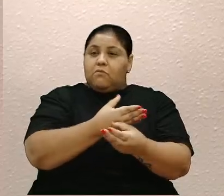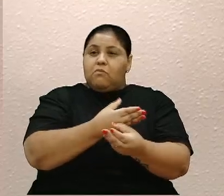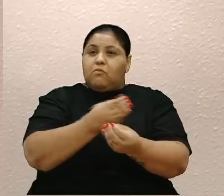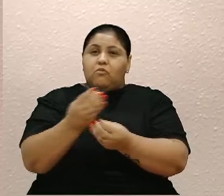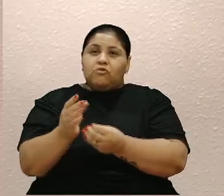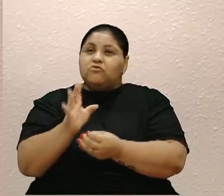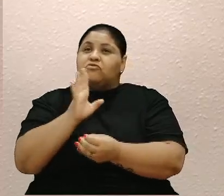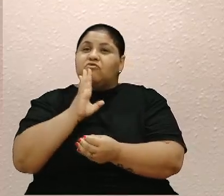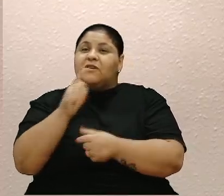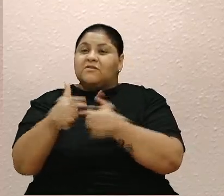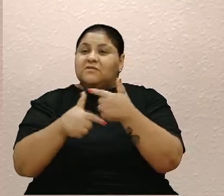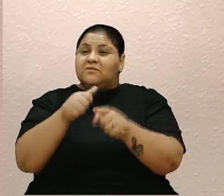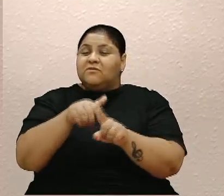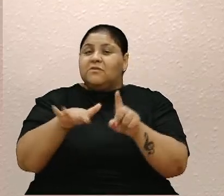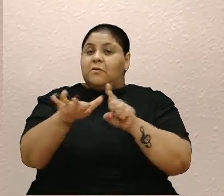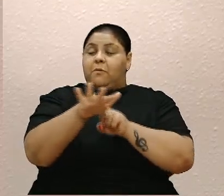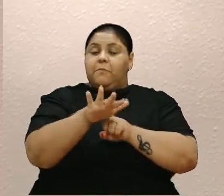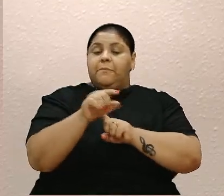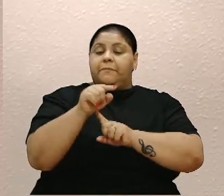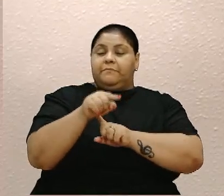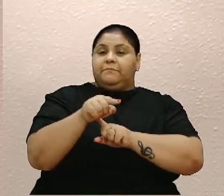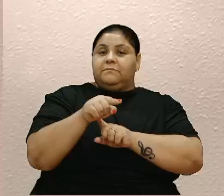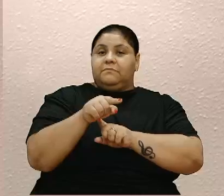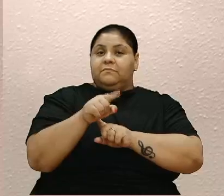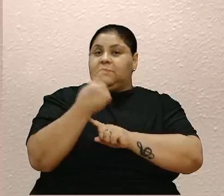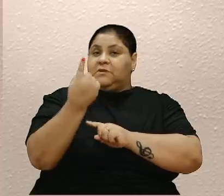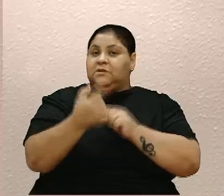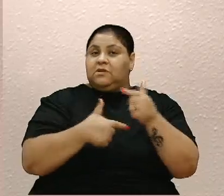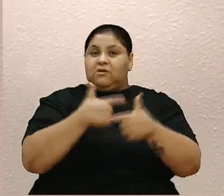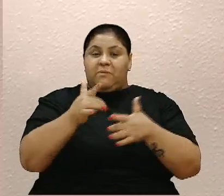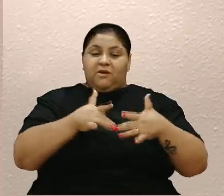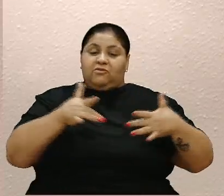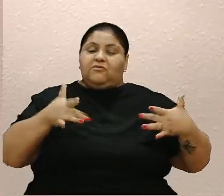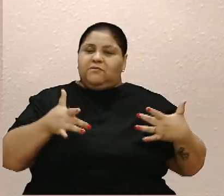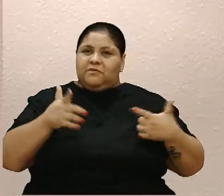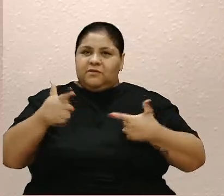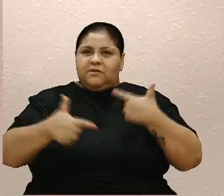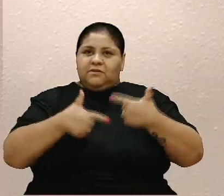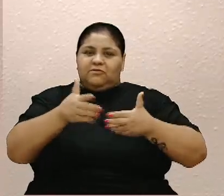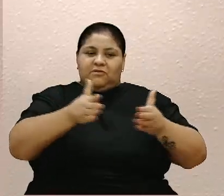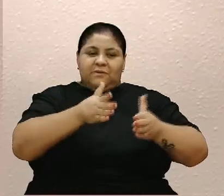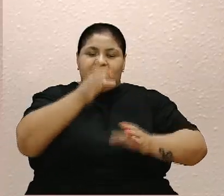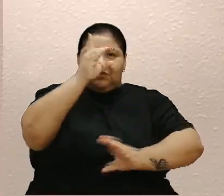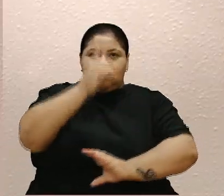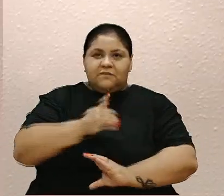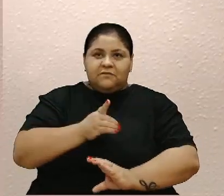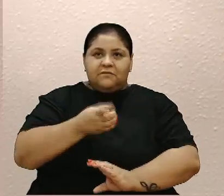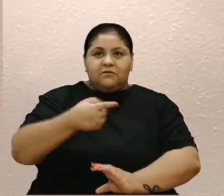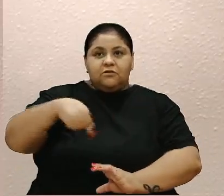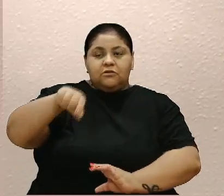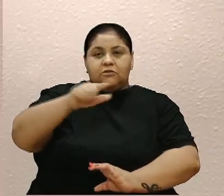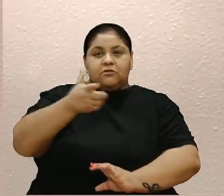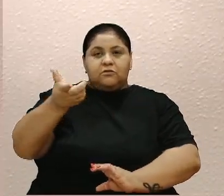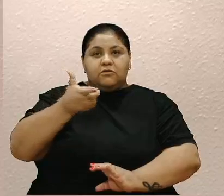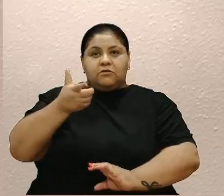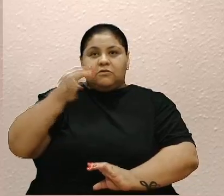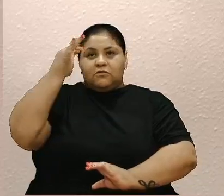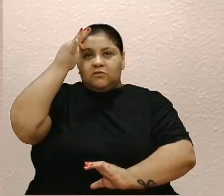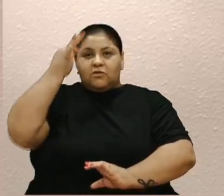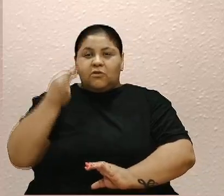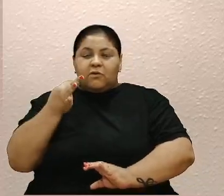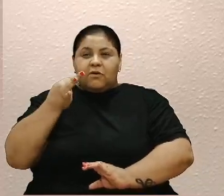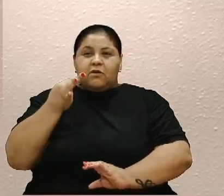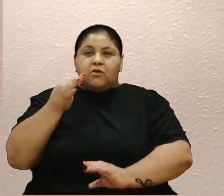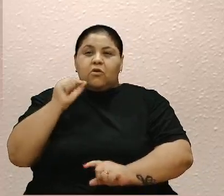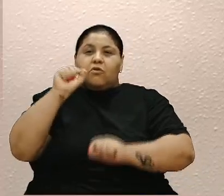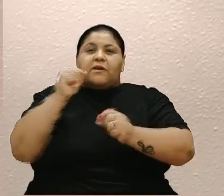social, mas o serviço social não trabalha com caridade, nós trabalhamos com acesso a direito e nós buscamos compreender a raiz dos